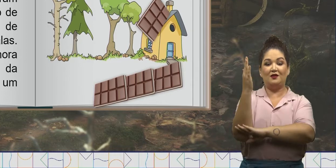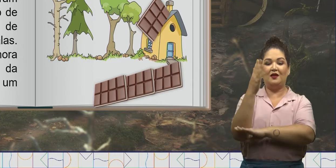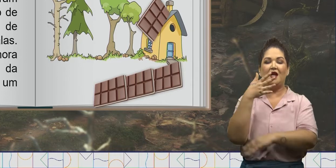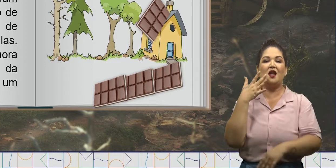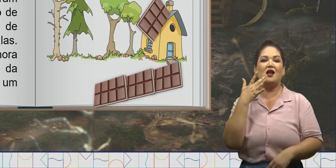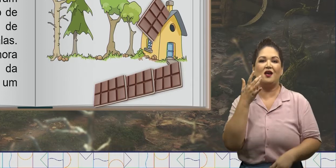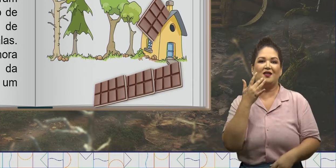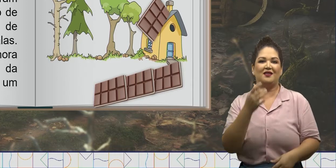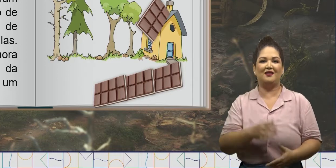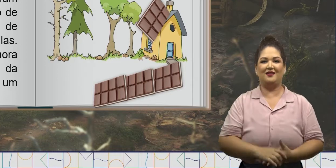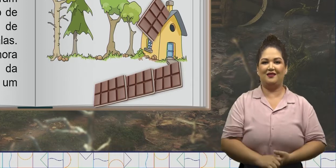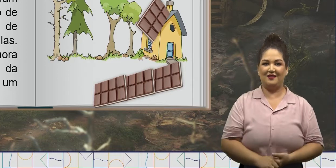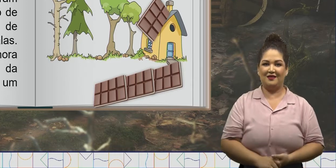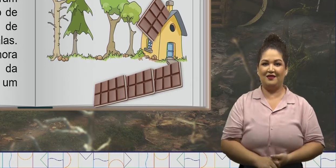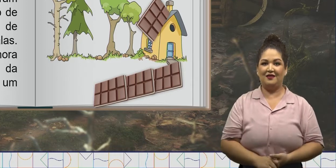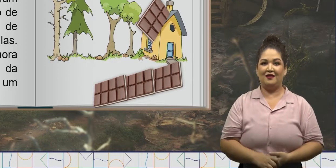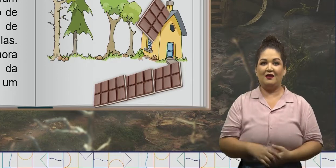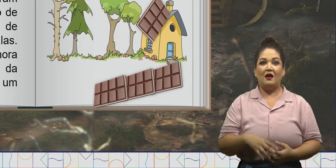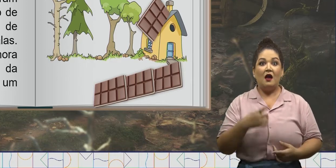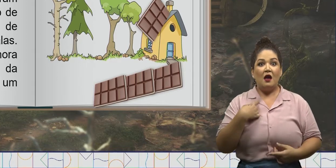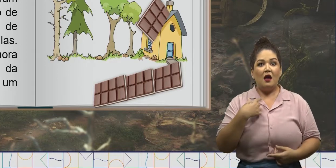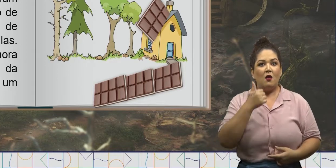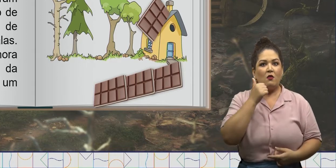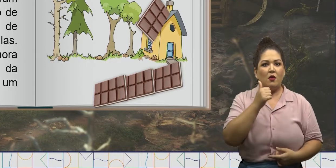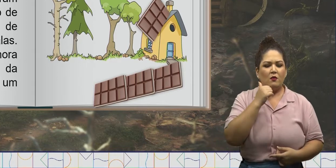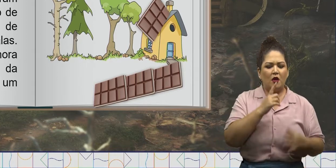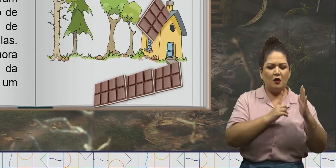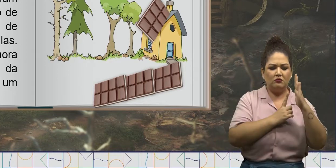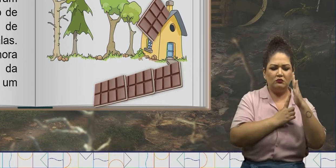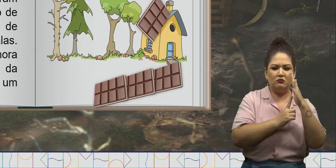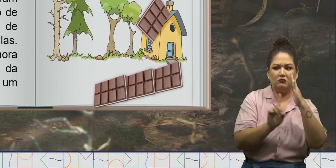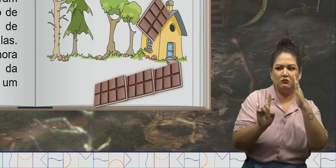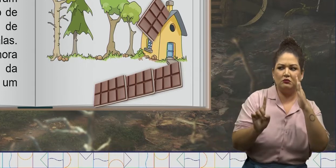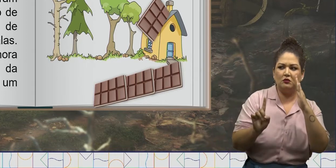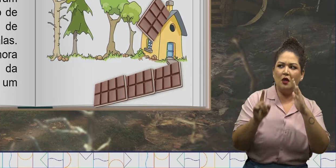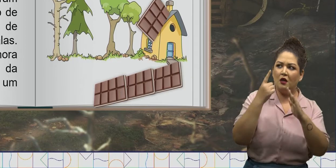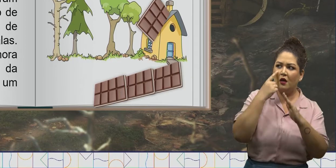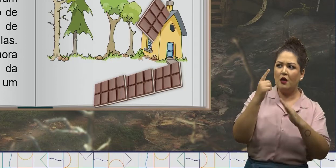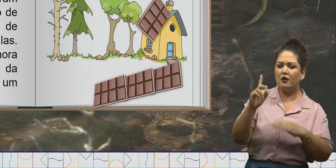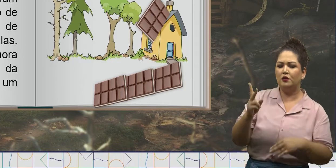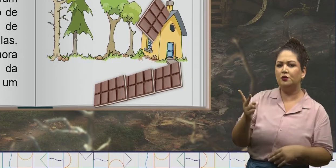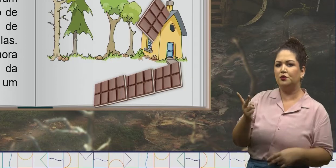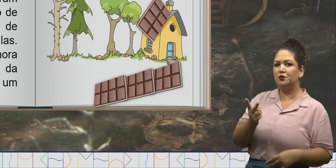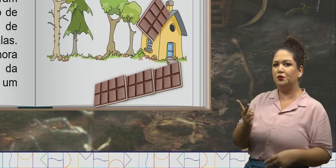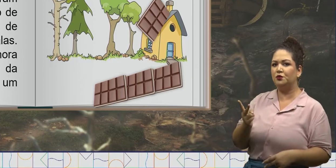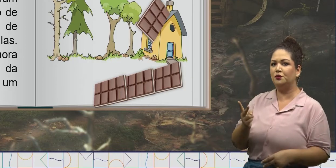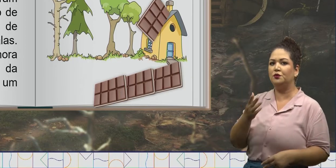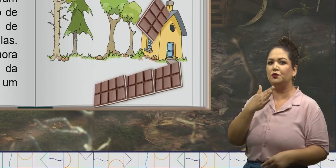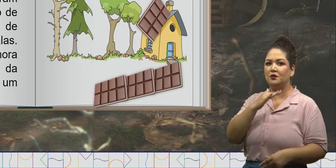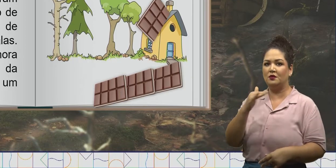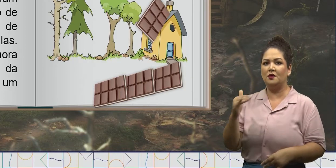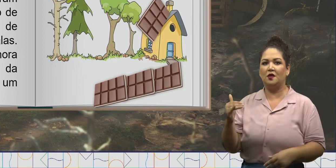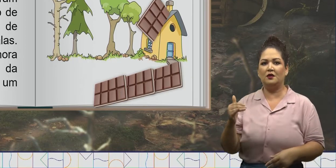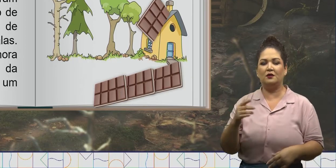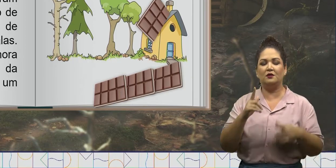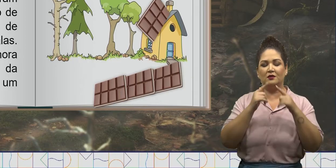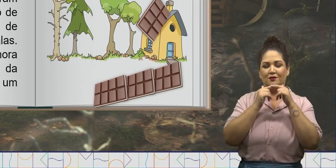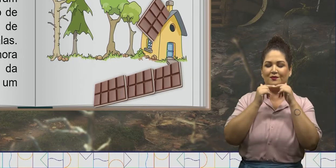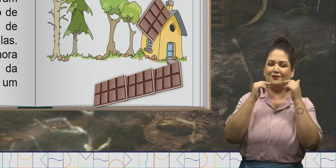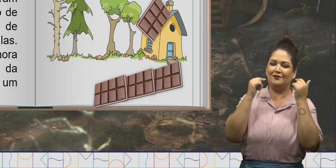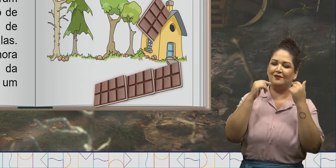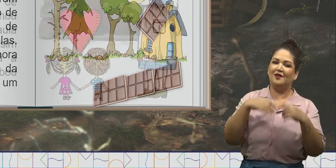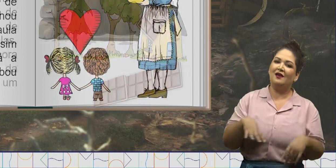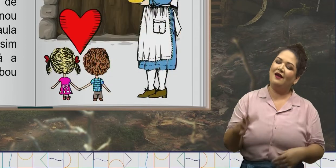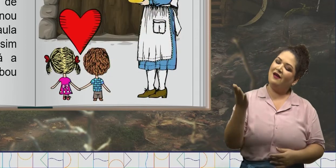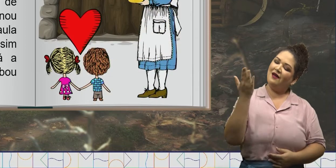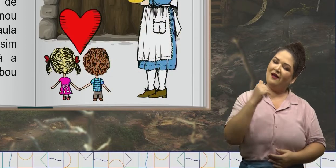de balas. De repente, uma senhora apareceu de dentro da casa e disse com um